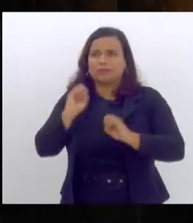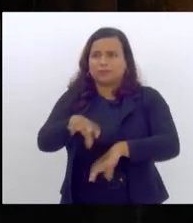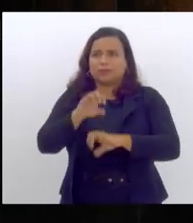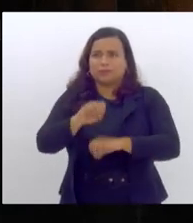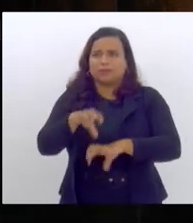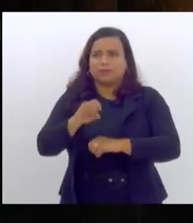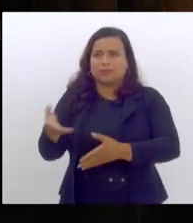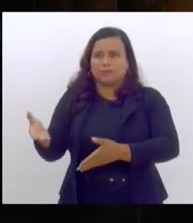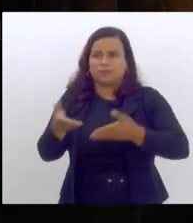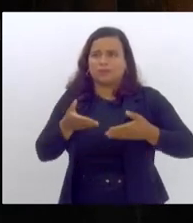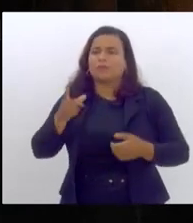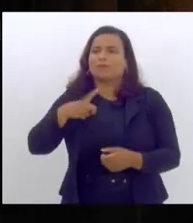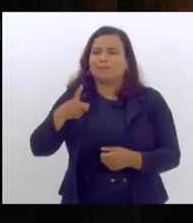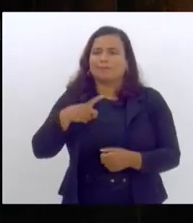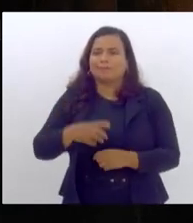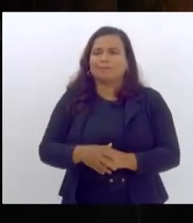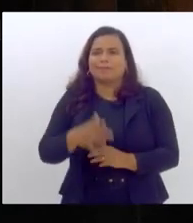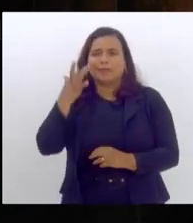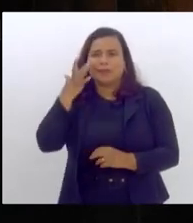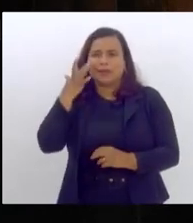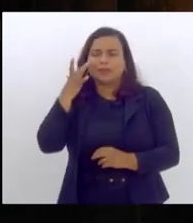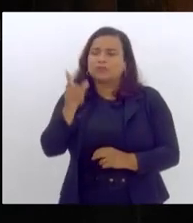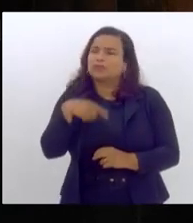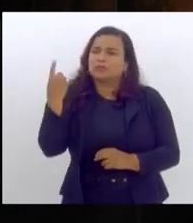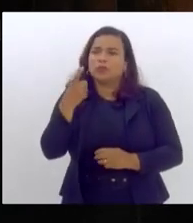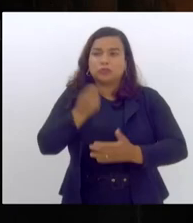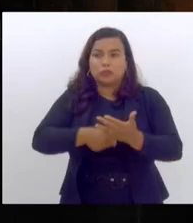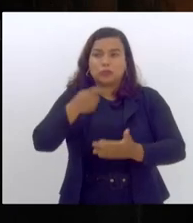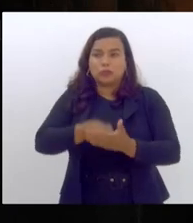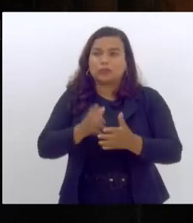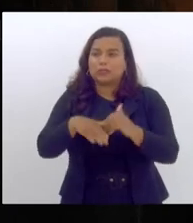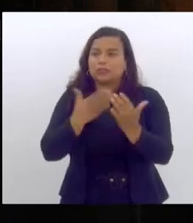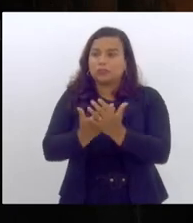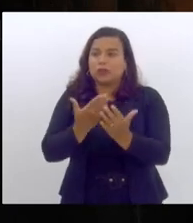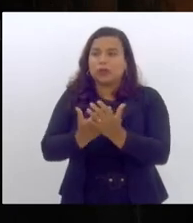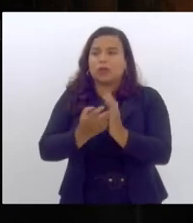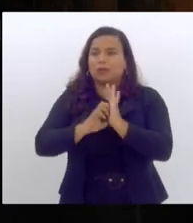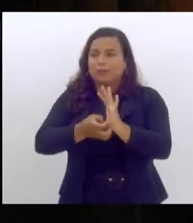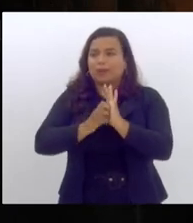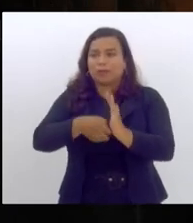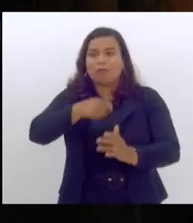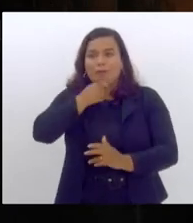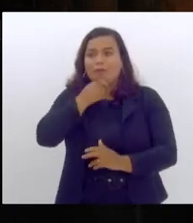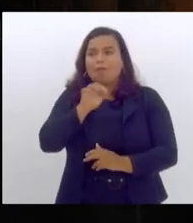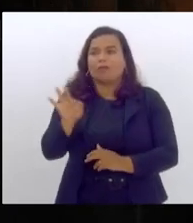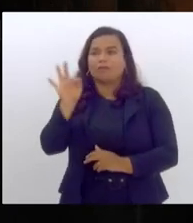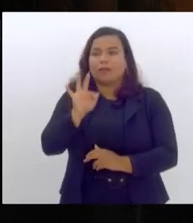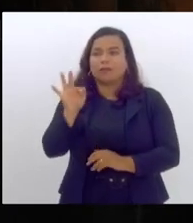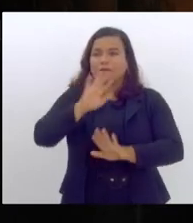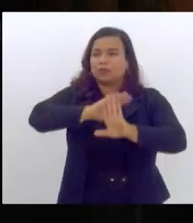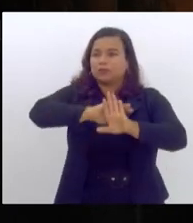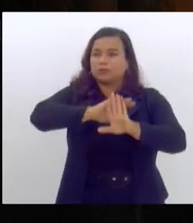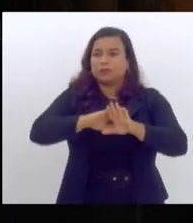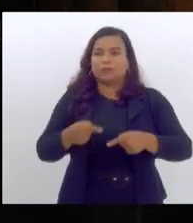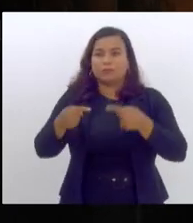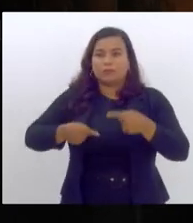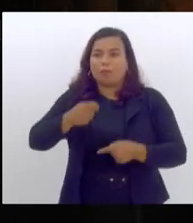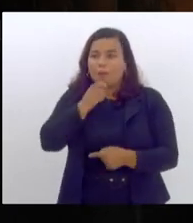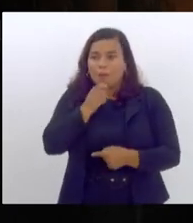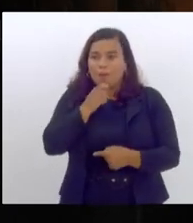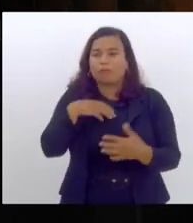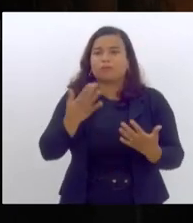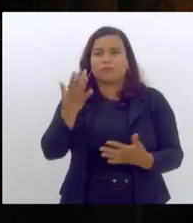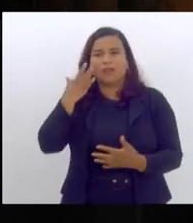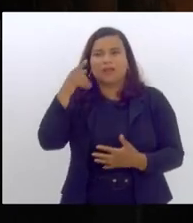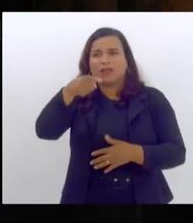se a gente luta por uma escola sem partido, por uma faculdade sem ideologia política, eu acho que isso